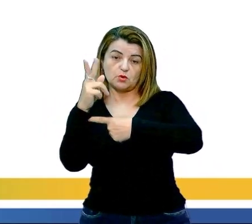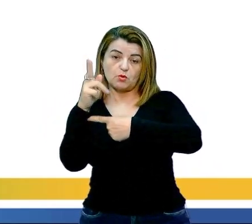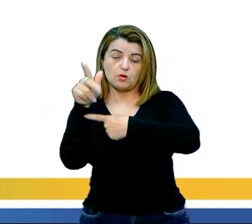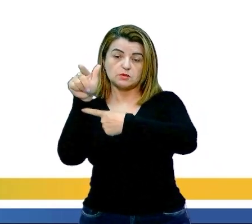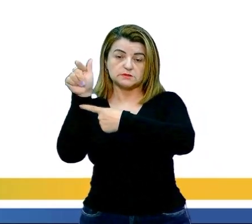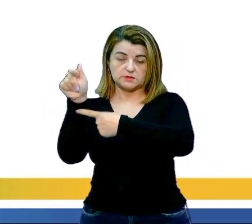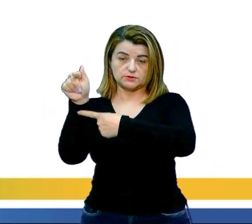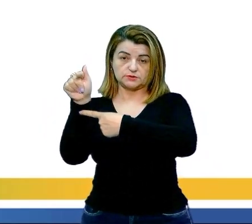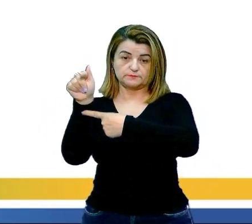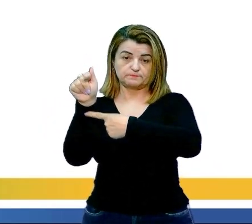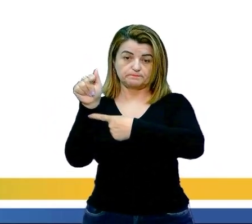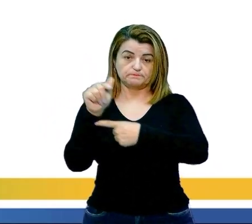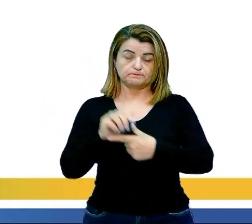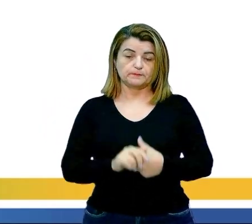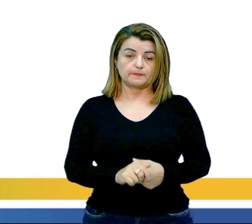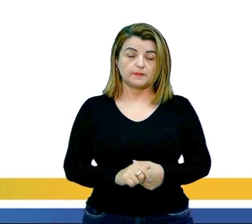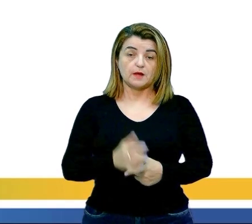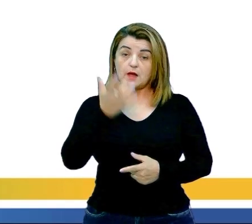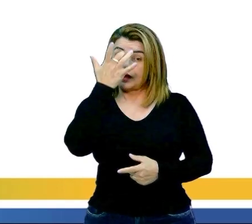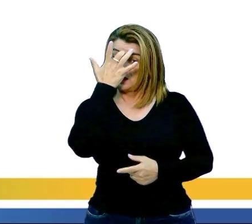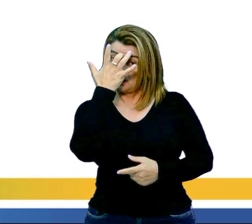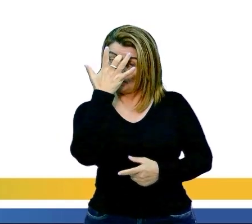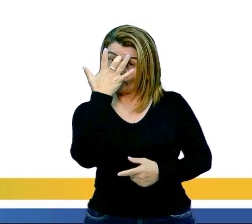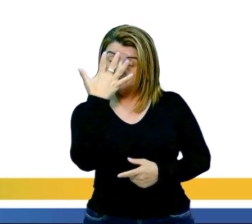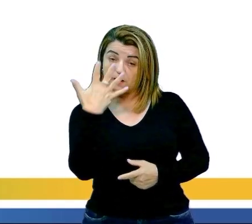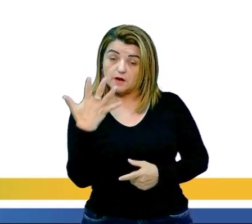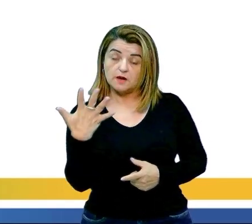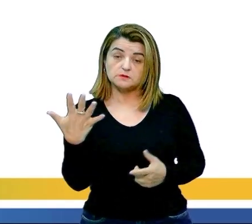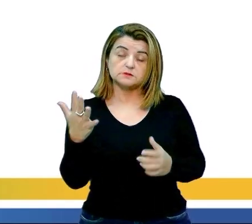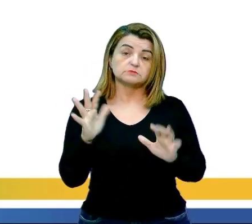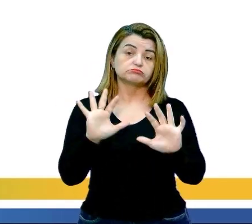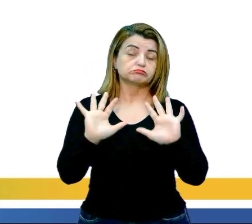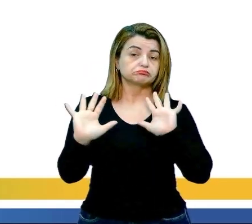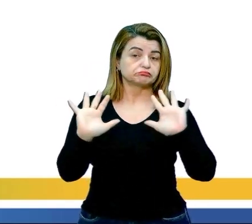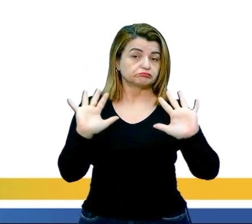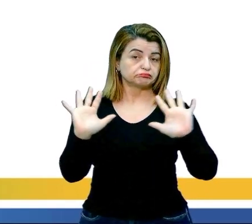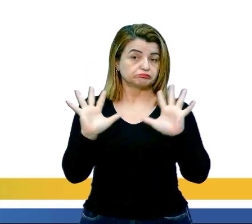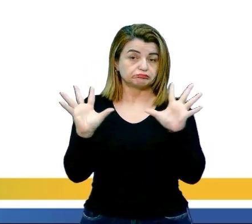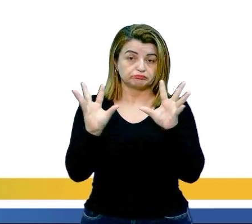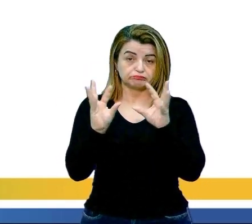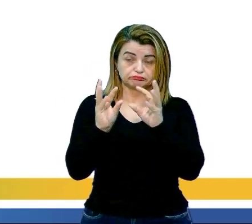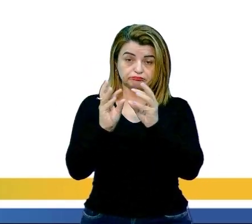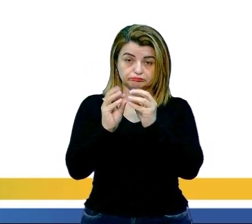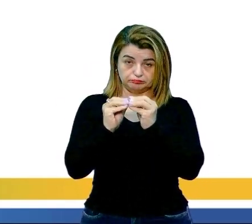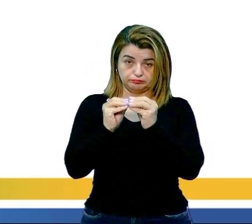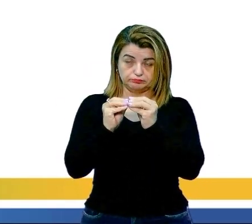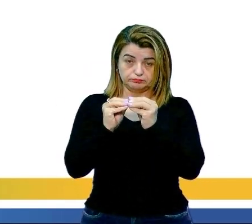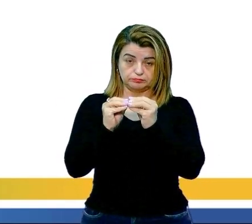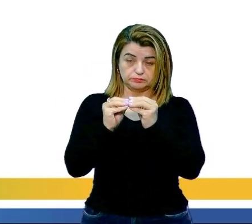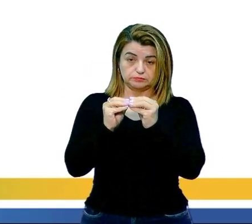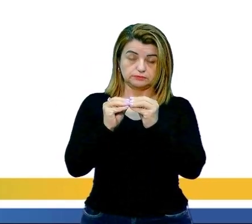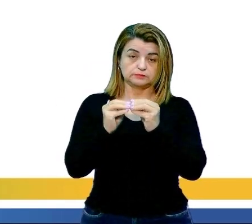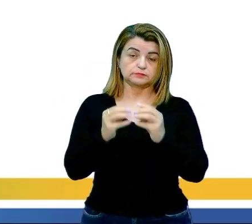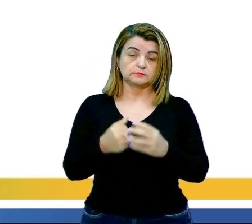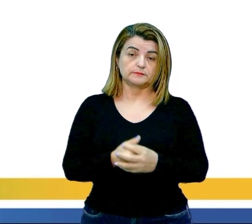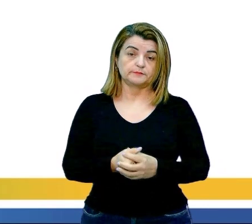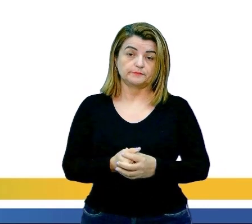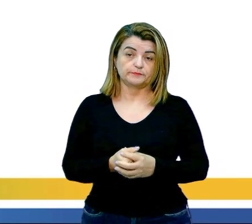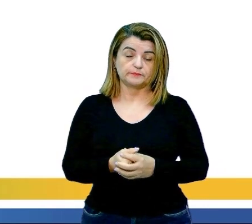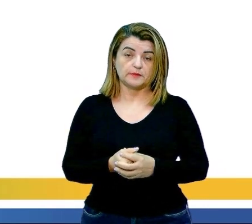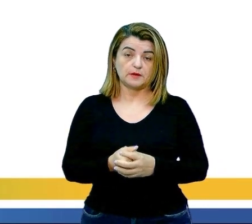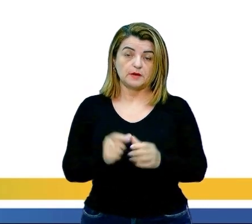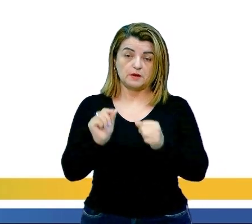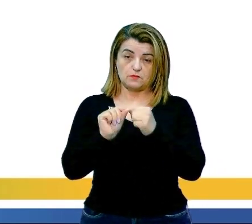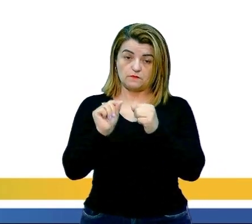seja, é mais fácil nesse caso aí a gente fazer uma simplificação, certo? Então aí,